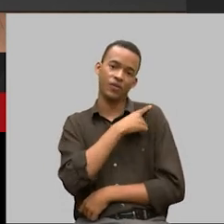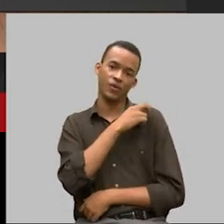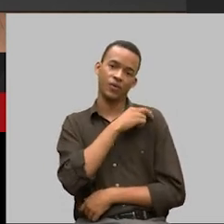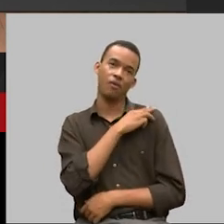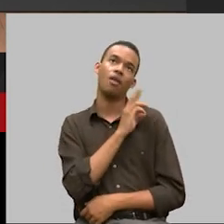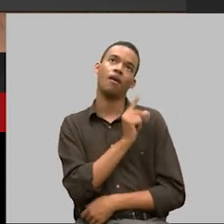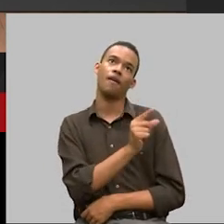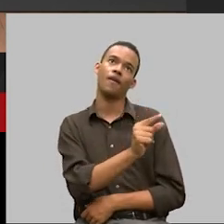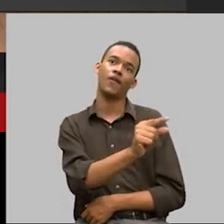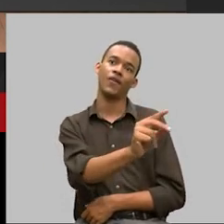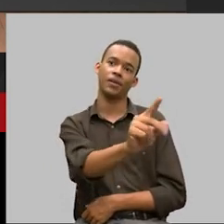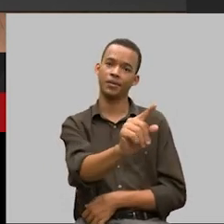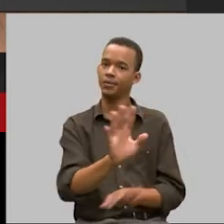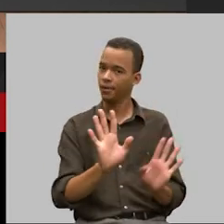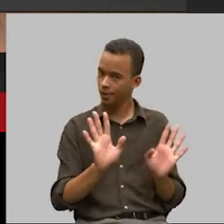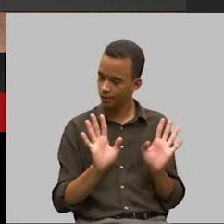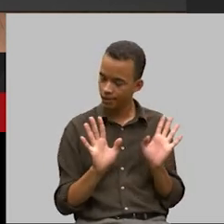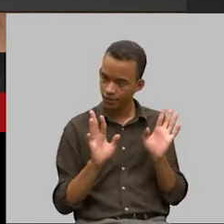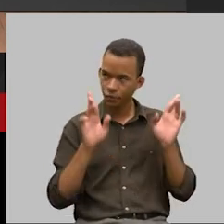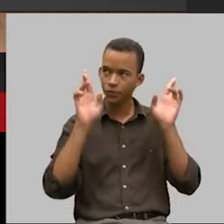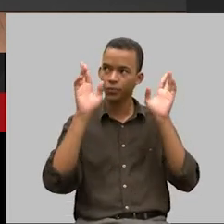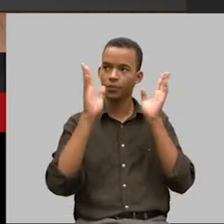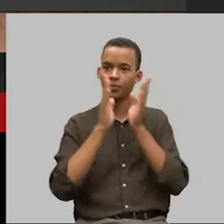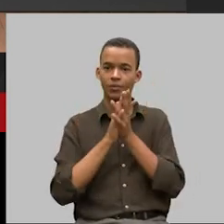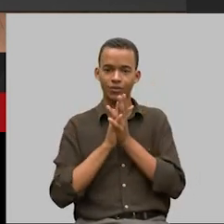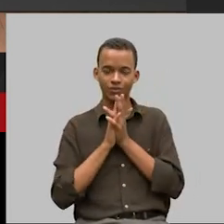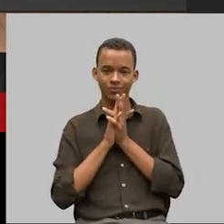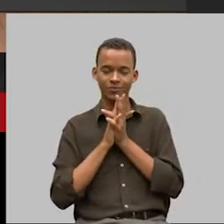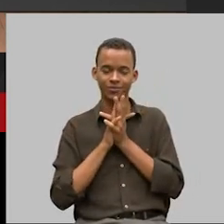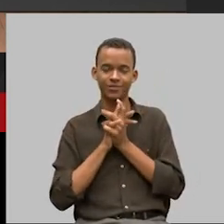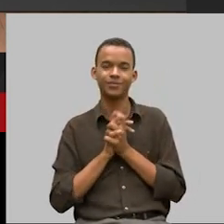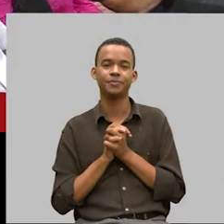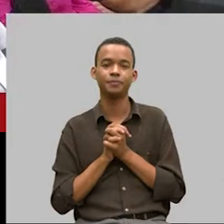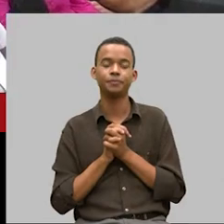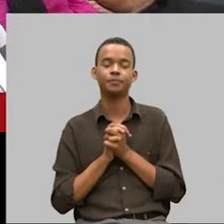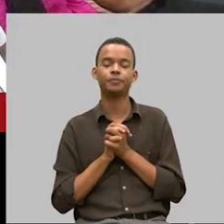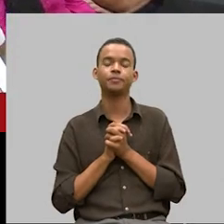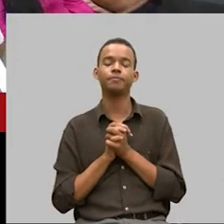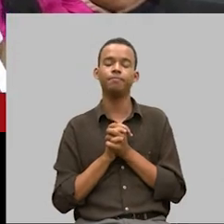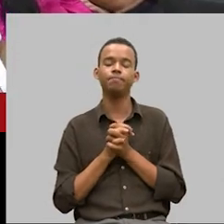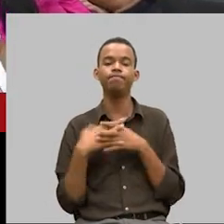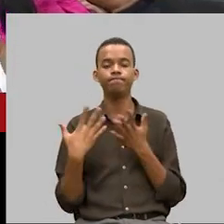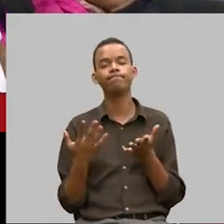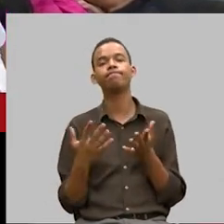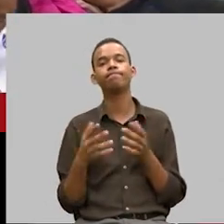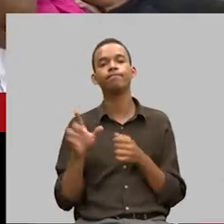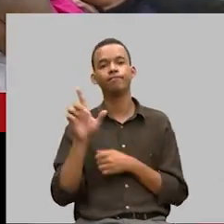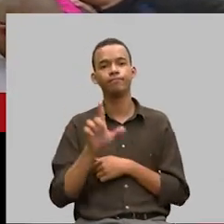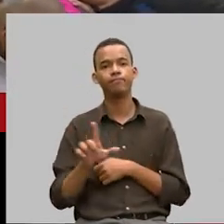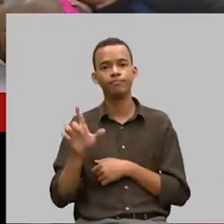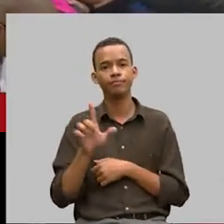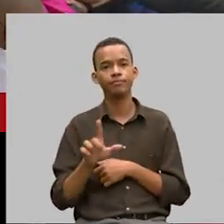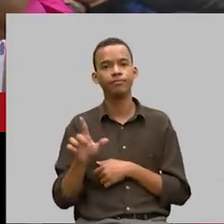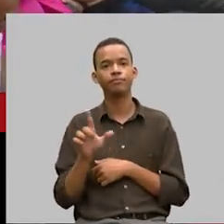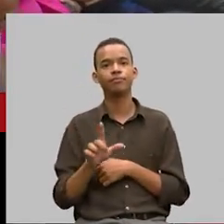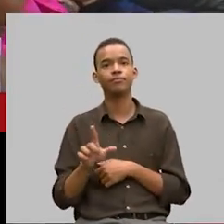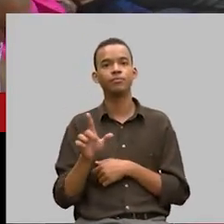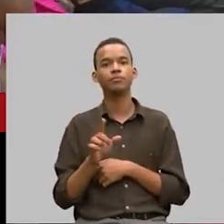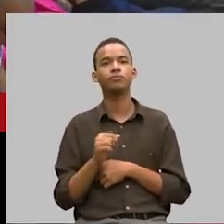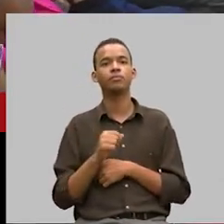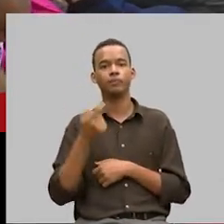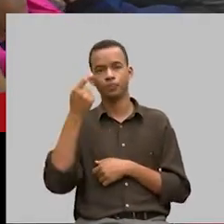né Ah então tá bom que ótimo então seguindo essa lógica a gente pode pensar o